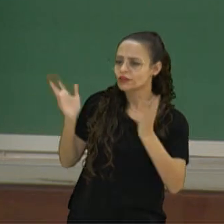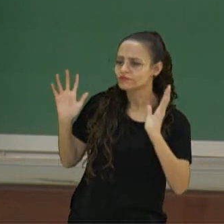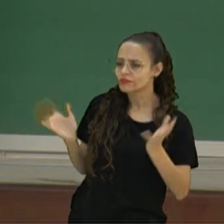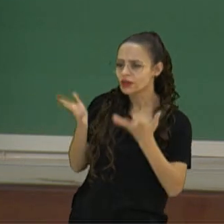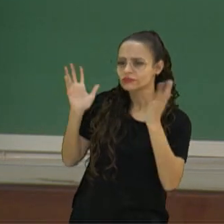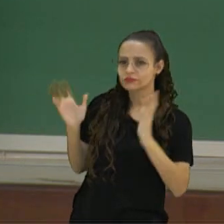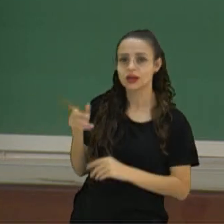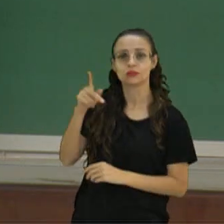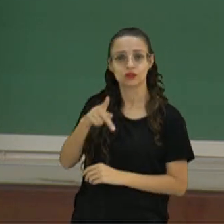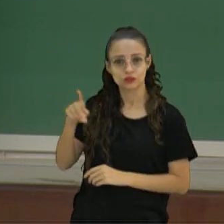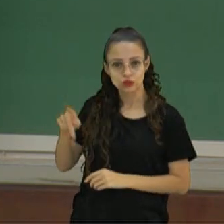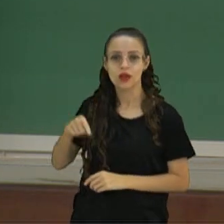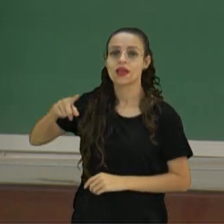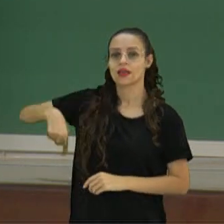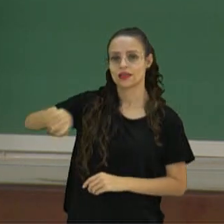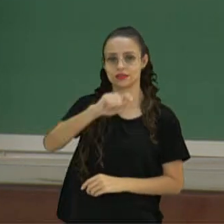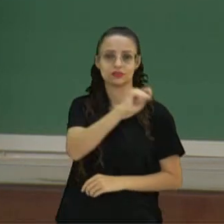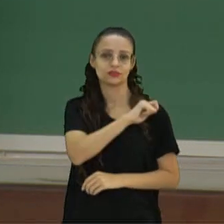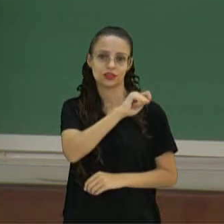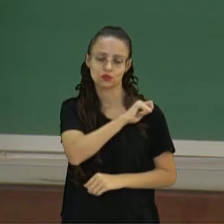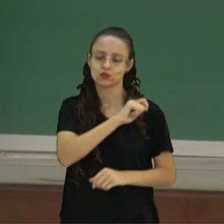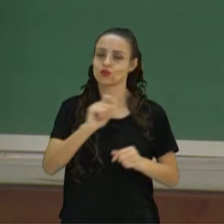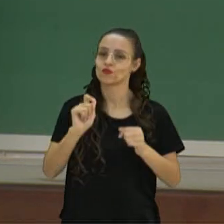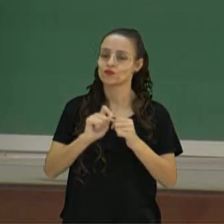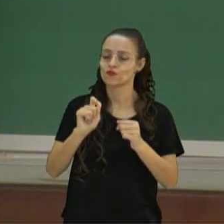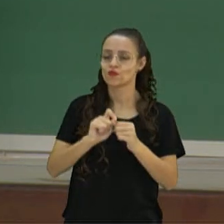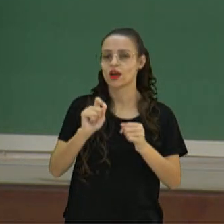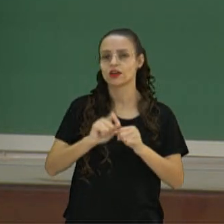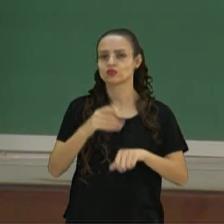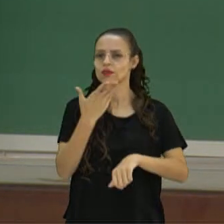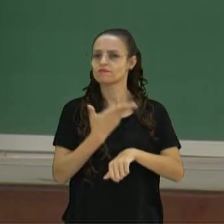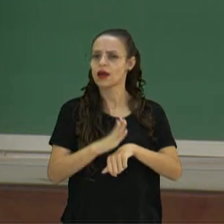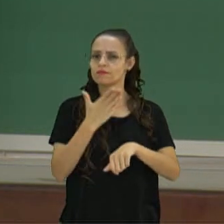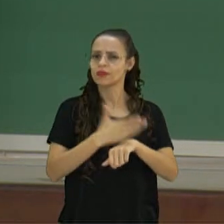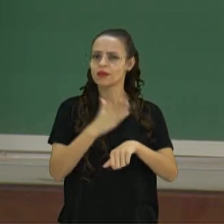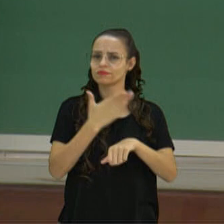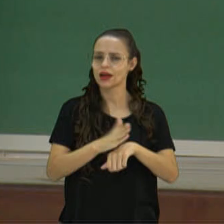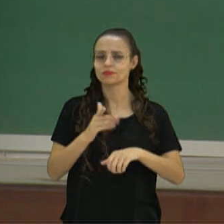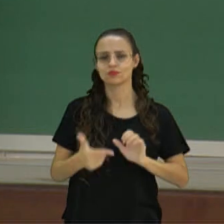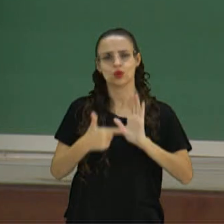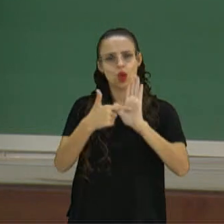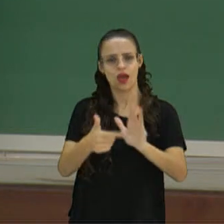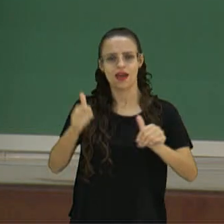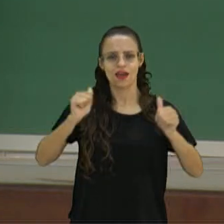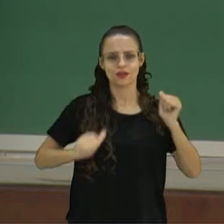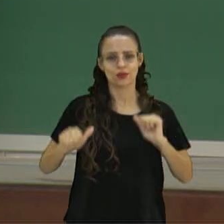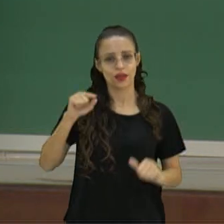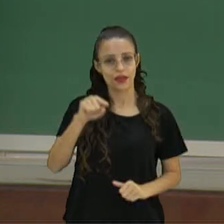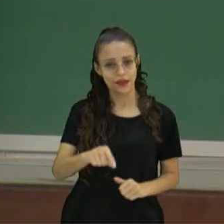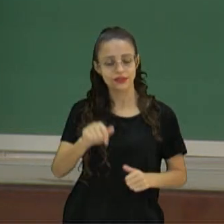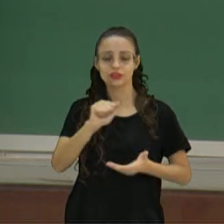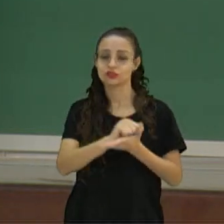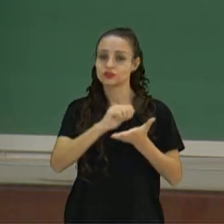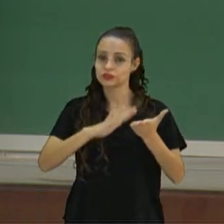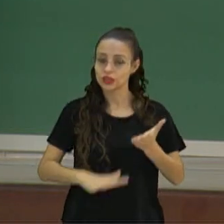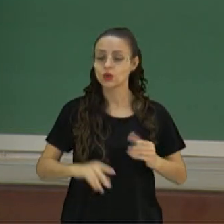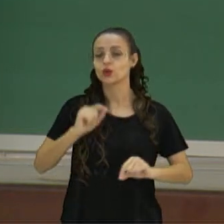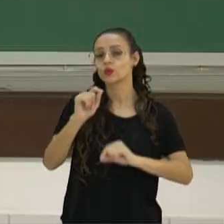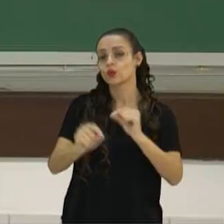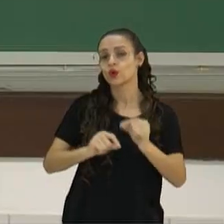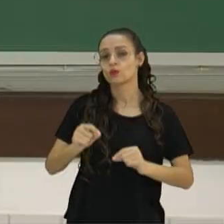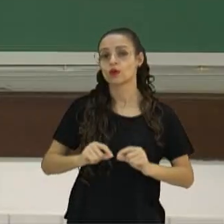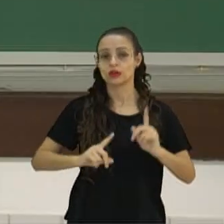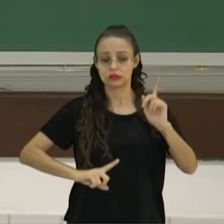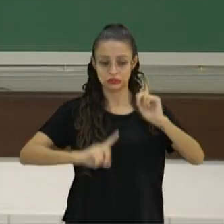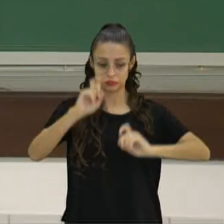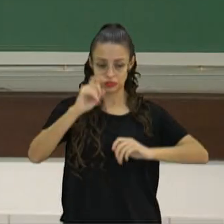dá, os alunos vão estar realizando determinadas atividades, vão estar representando essa atividade, seja por meio de